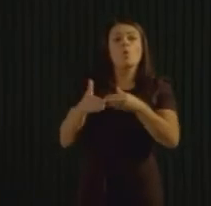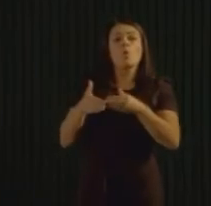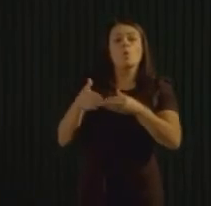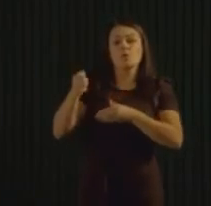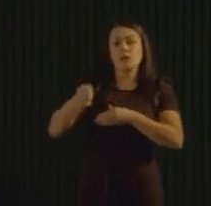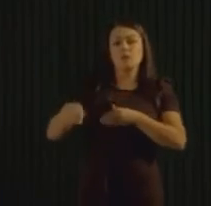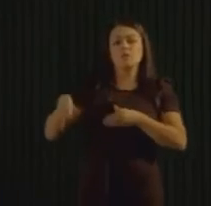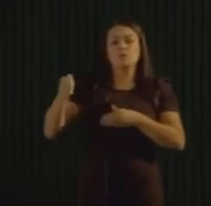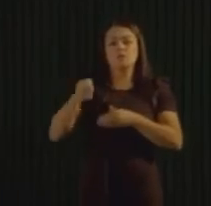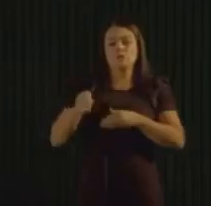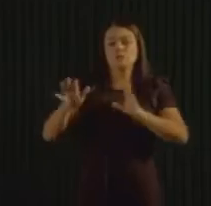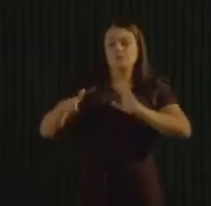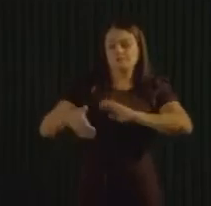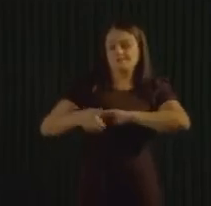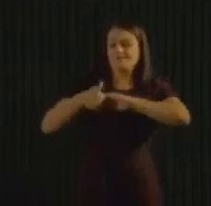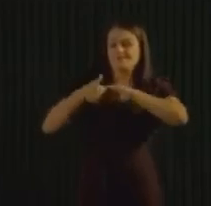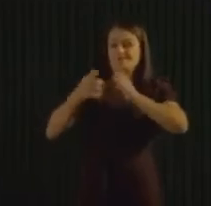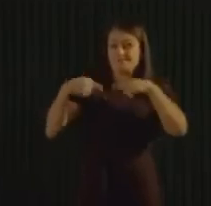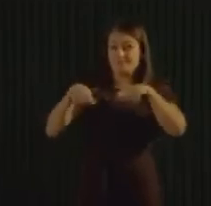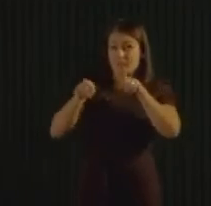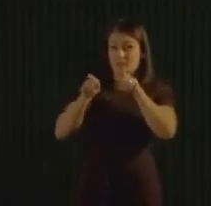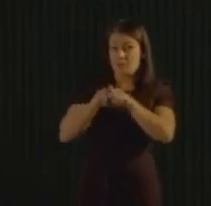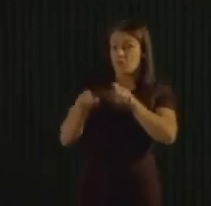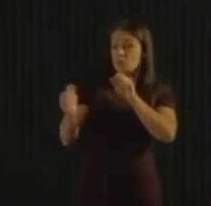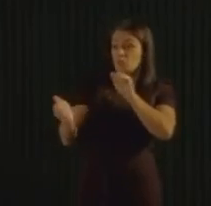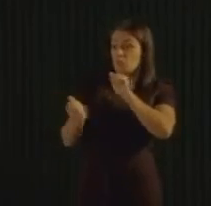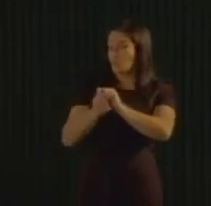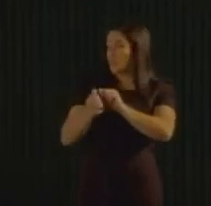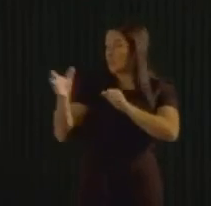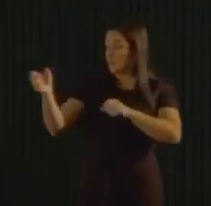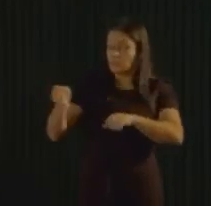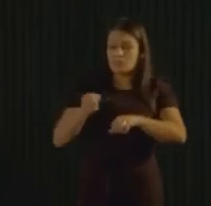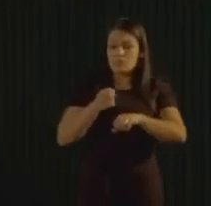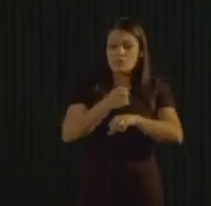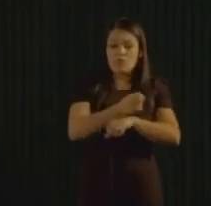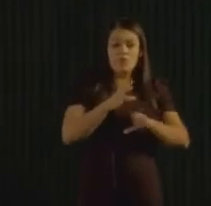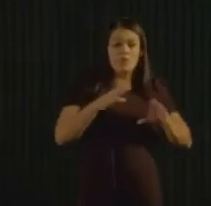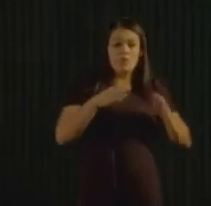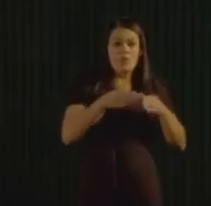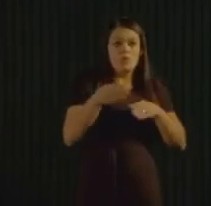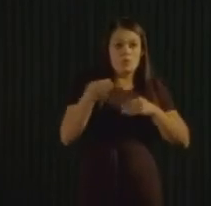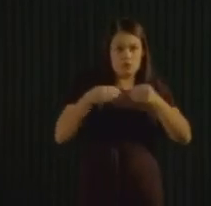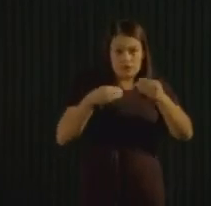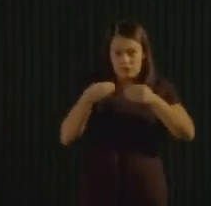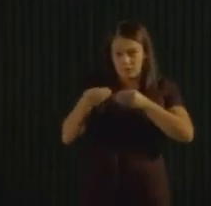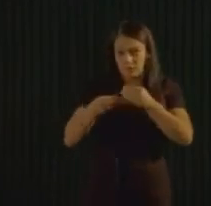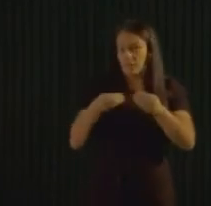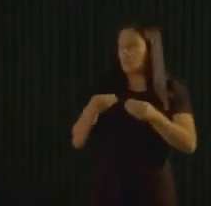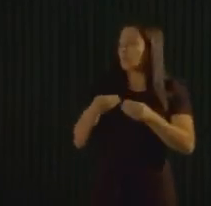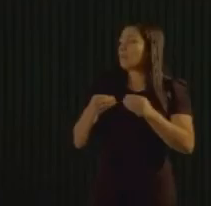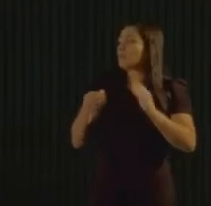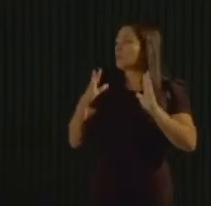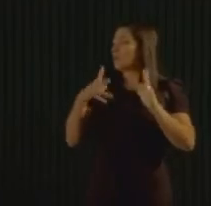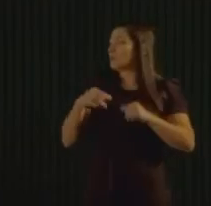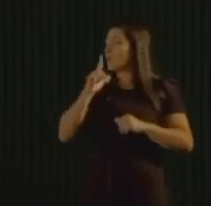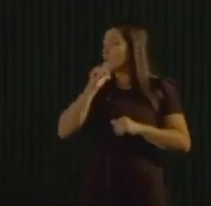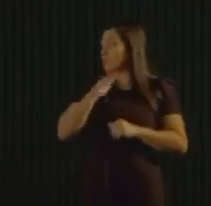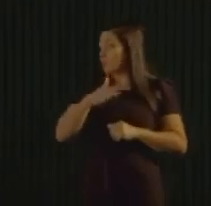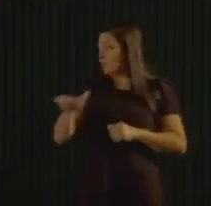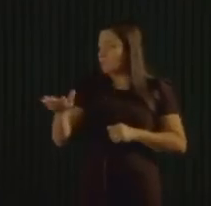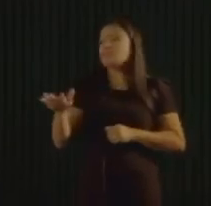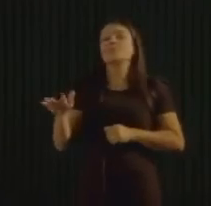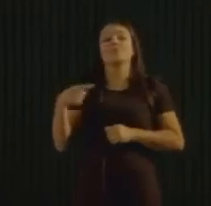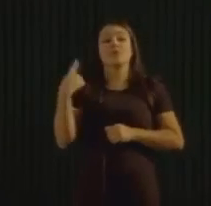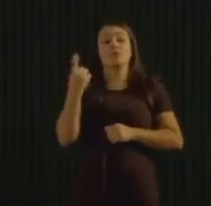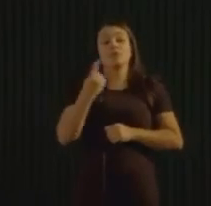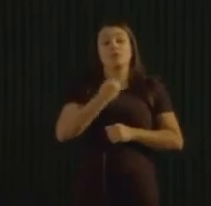cooperativas parceiras, incluindo os cooperados nessa cadeia de plásticos oriundos de limpeza de praia,